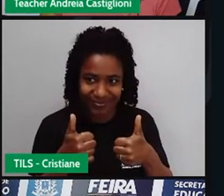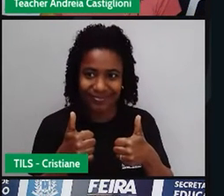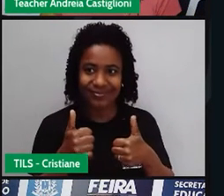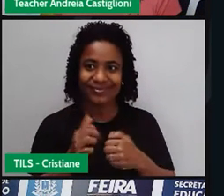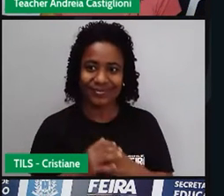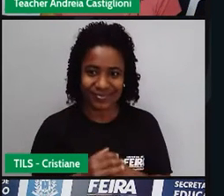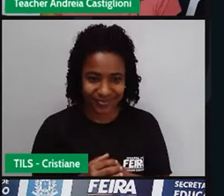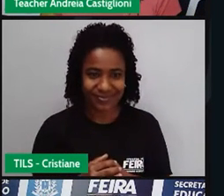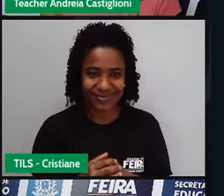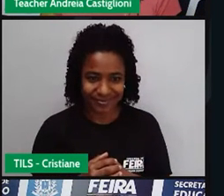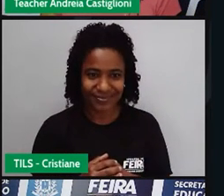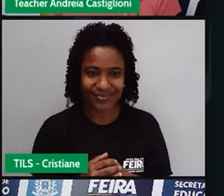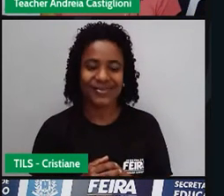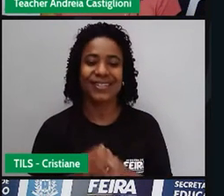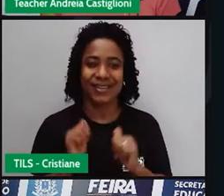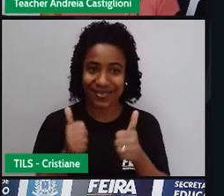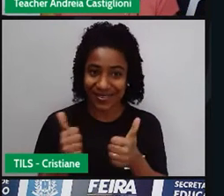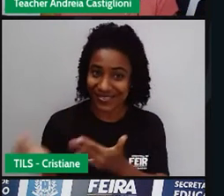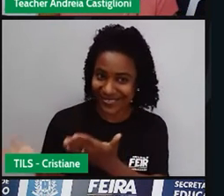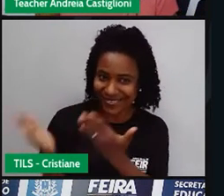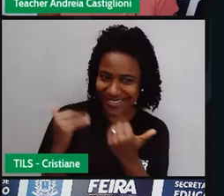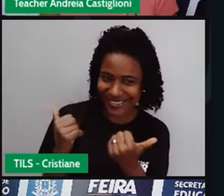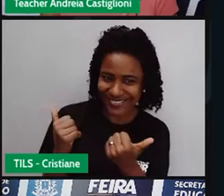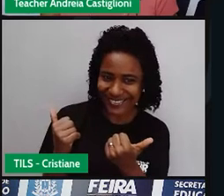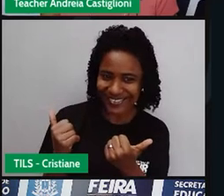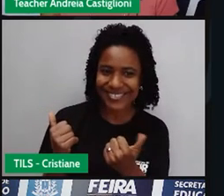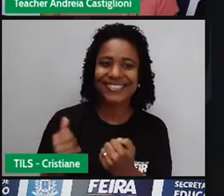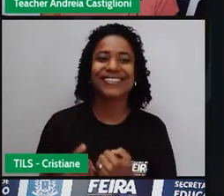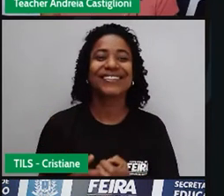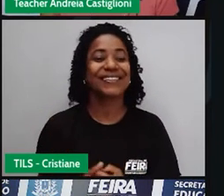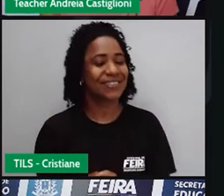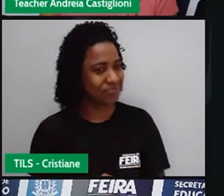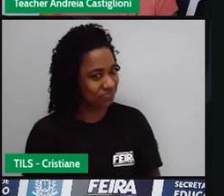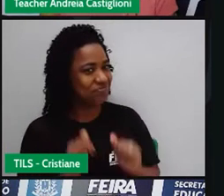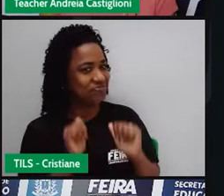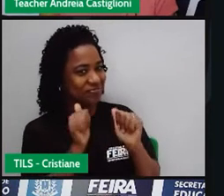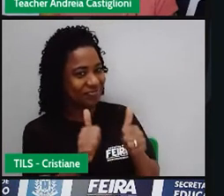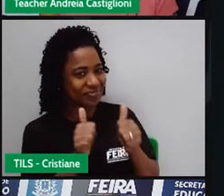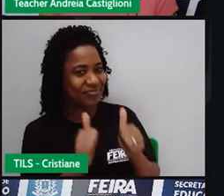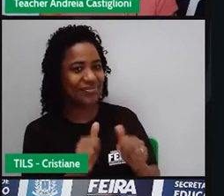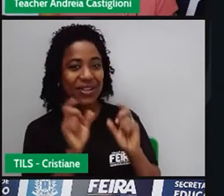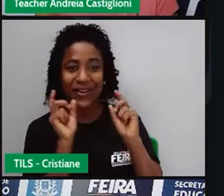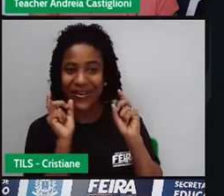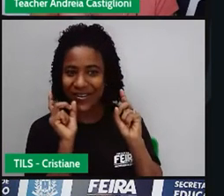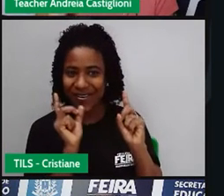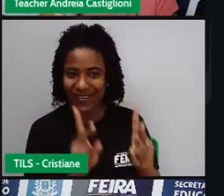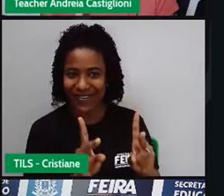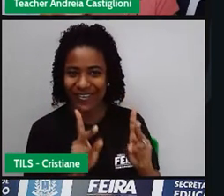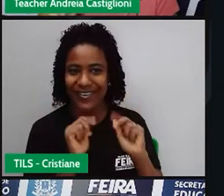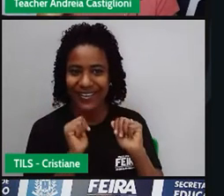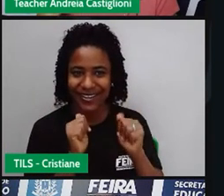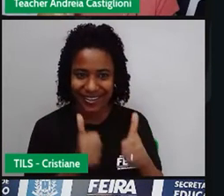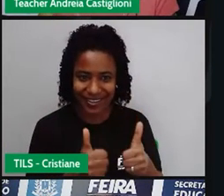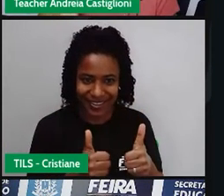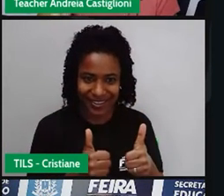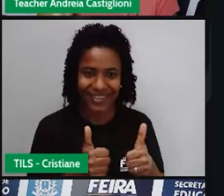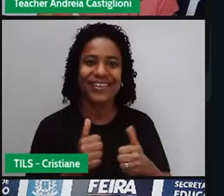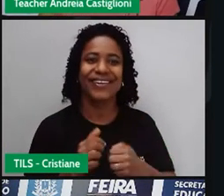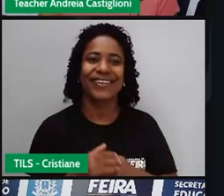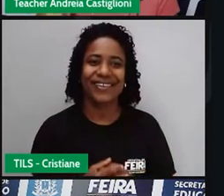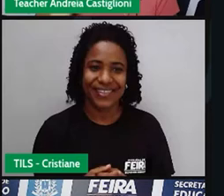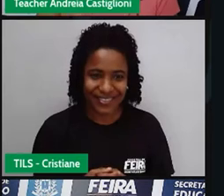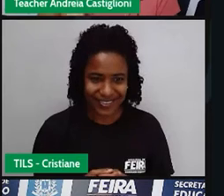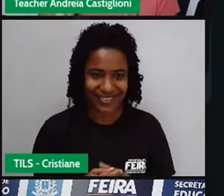a let's go trailer Ok de TV Zelda Berry